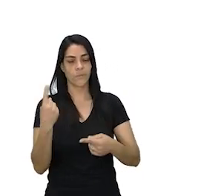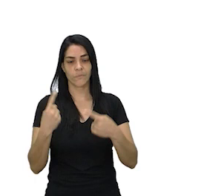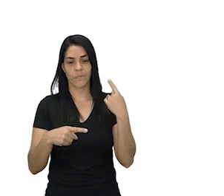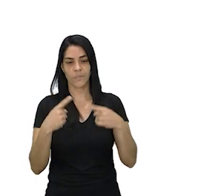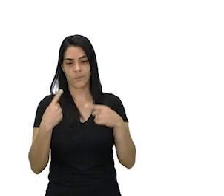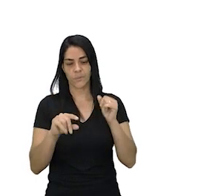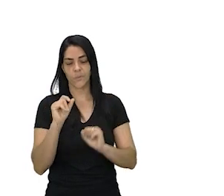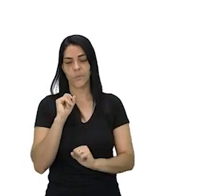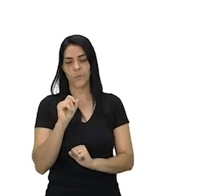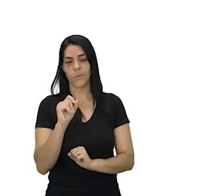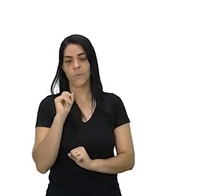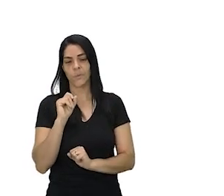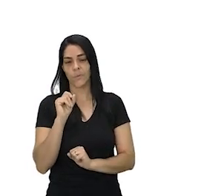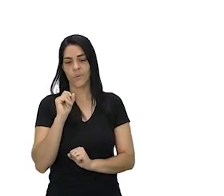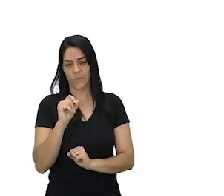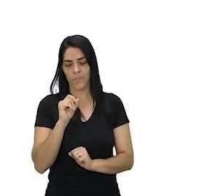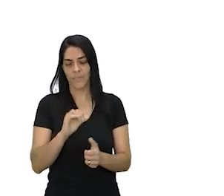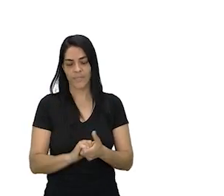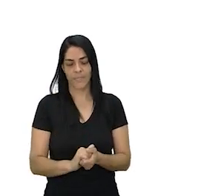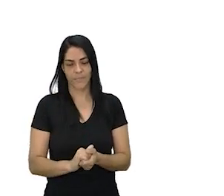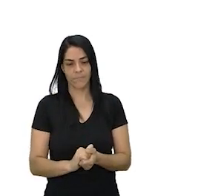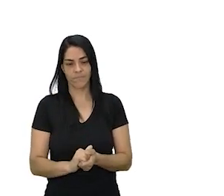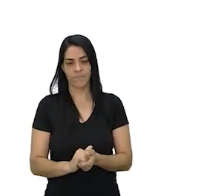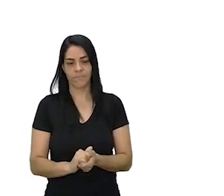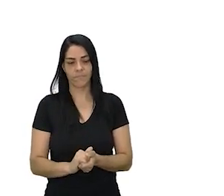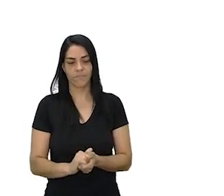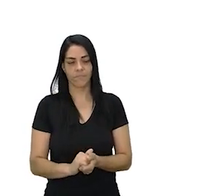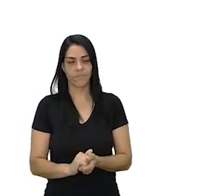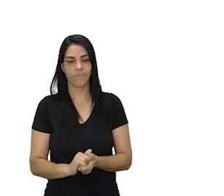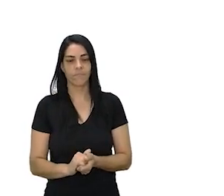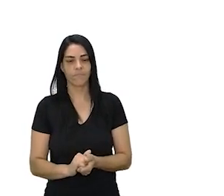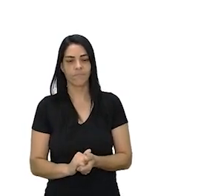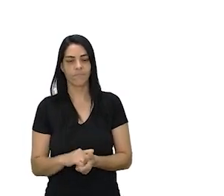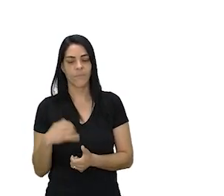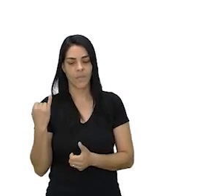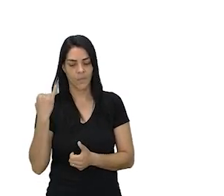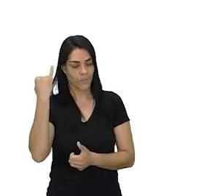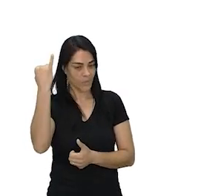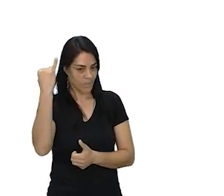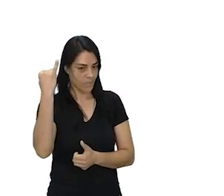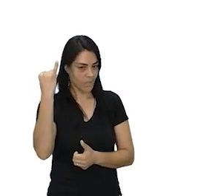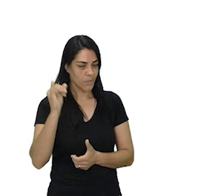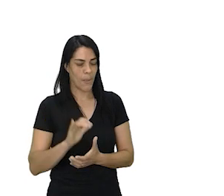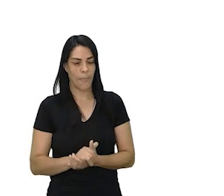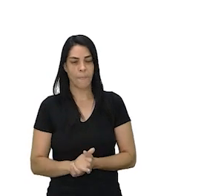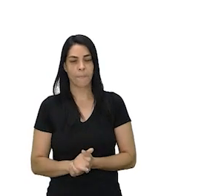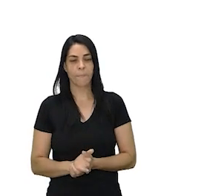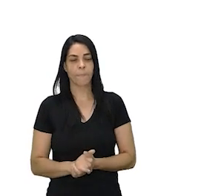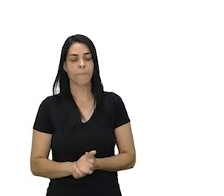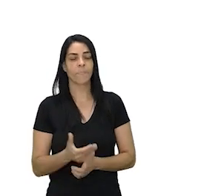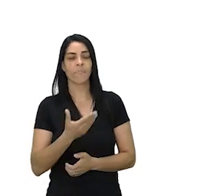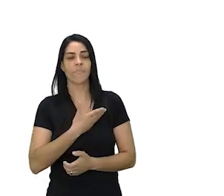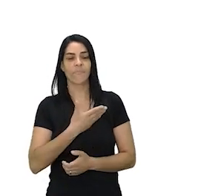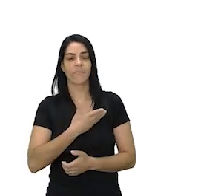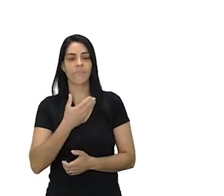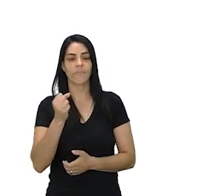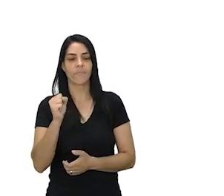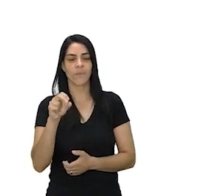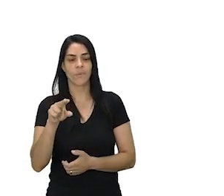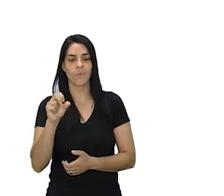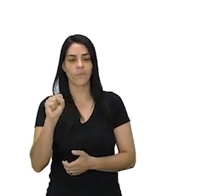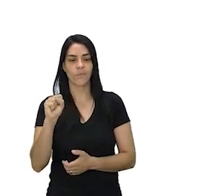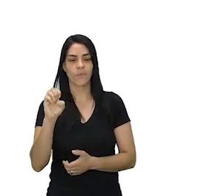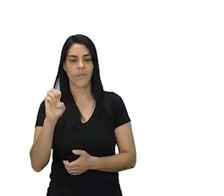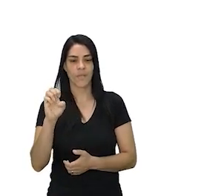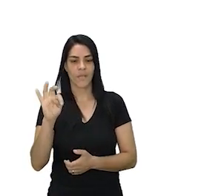a nosso ver, é de extrema relevância, tá bem? Agora, minha colega Suzete é que vai ficar com vocês por